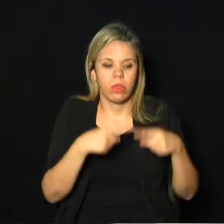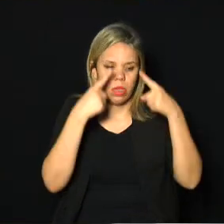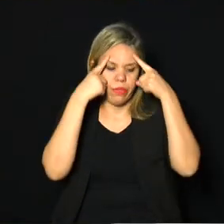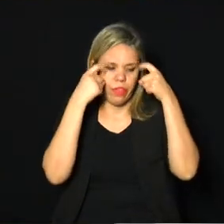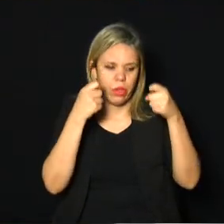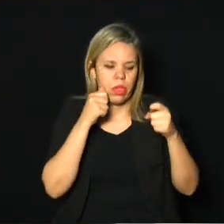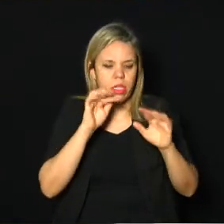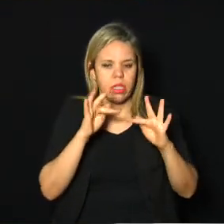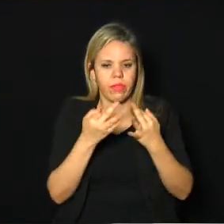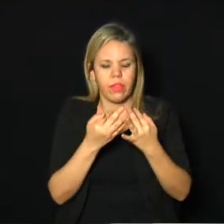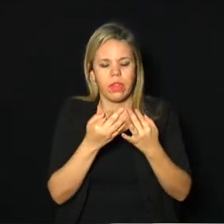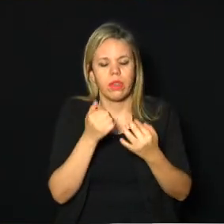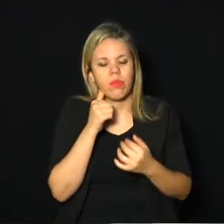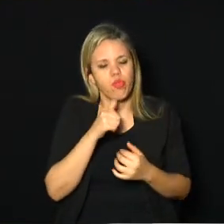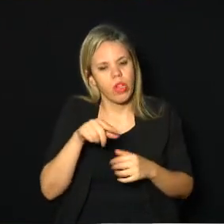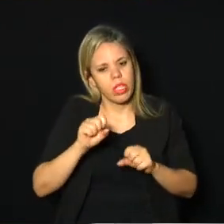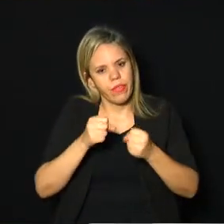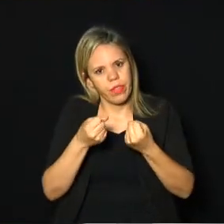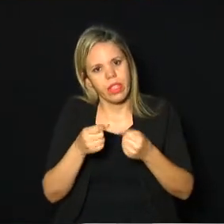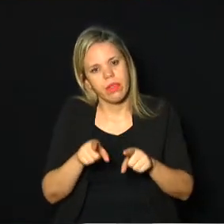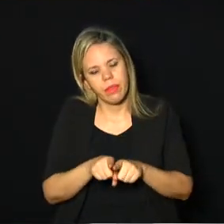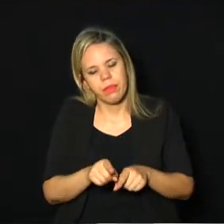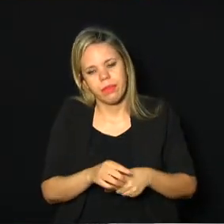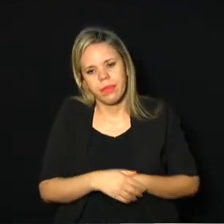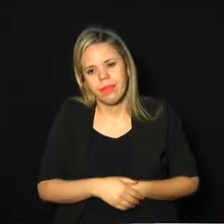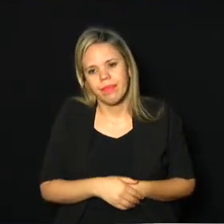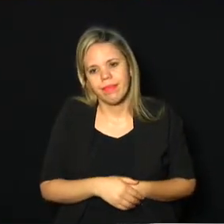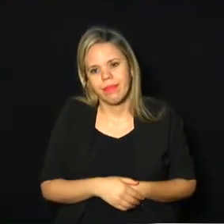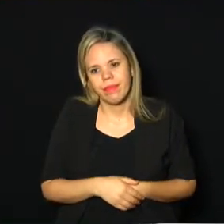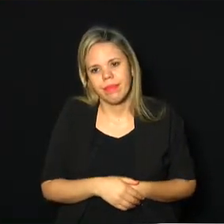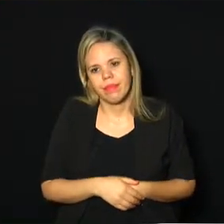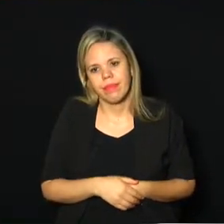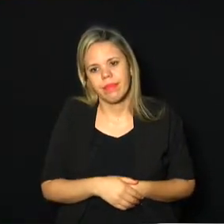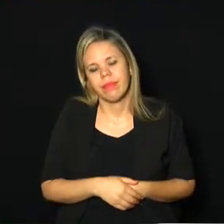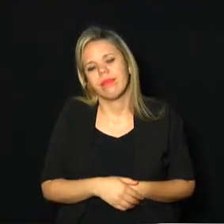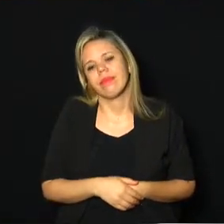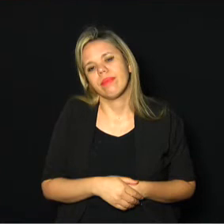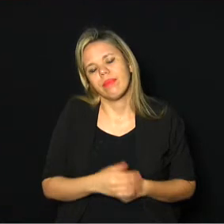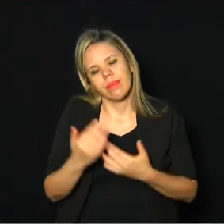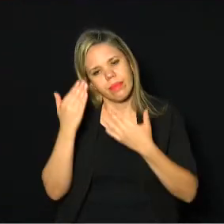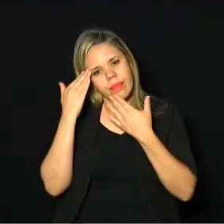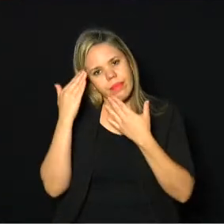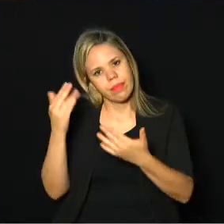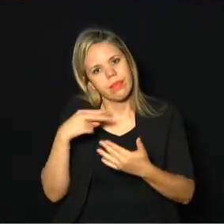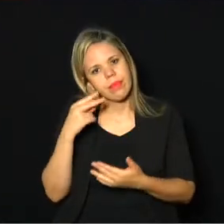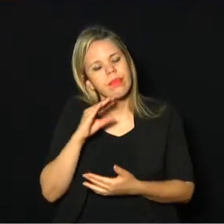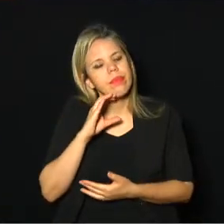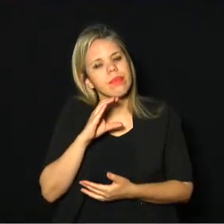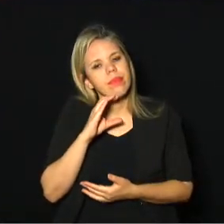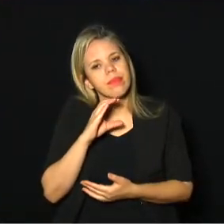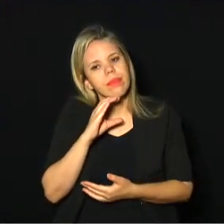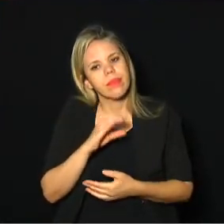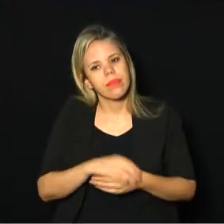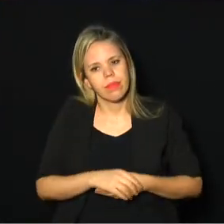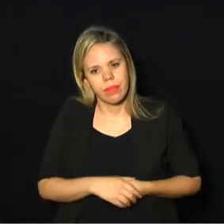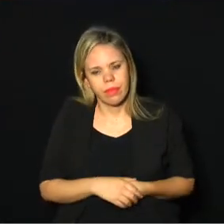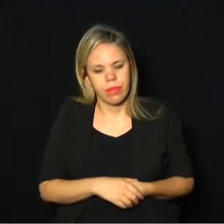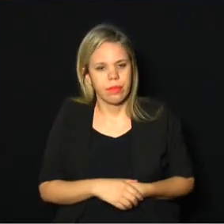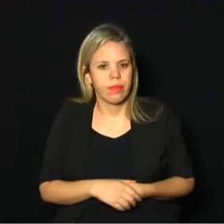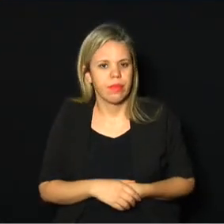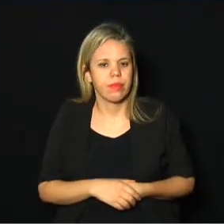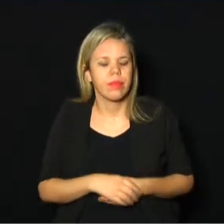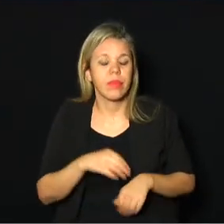e em defesa das mulheres em particular. É isso, vereadora. Obrigada, vereador Carlão, que, além de